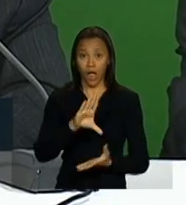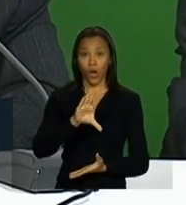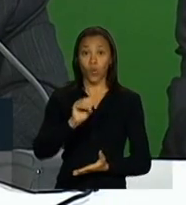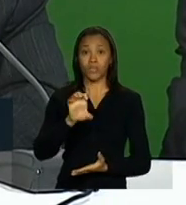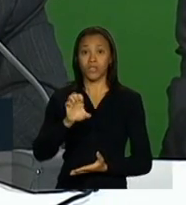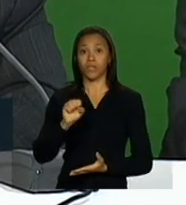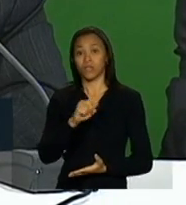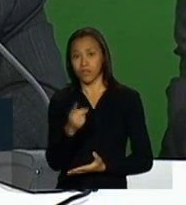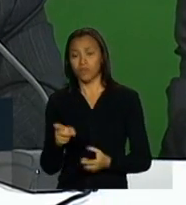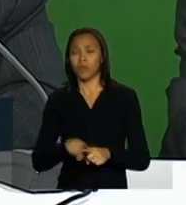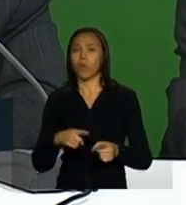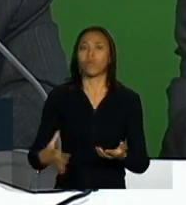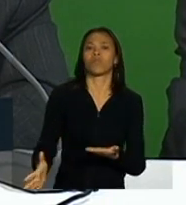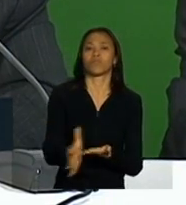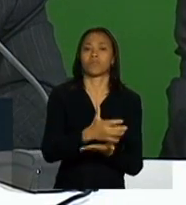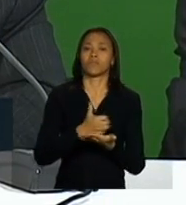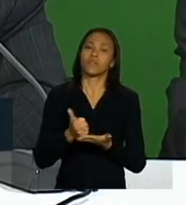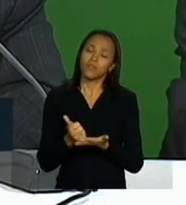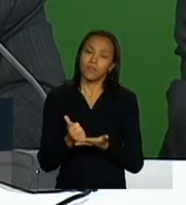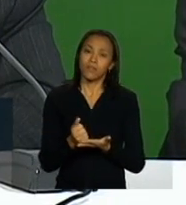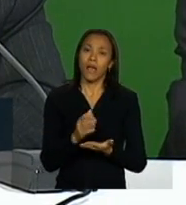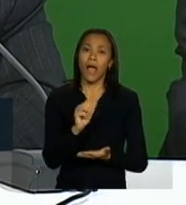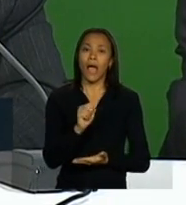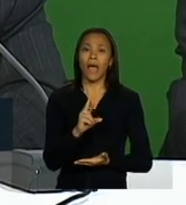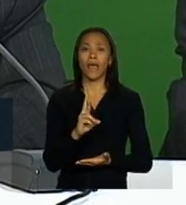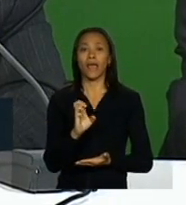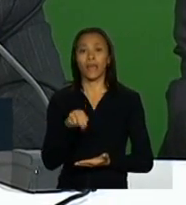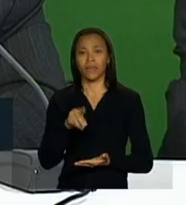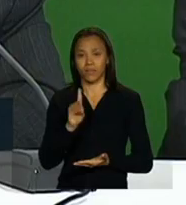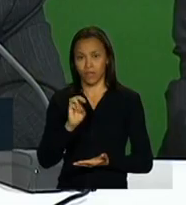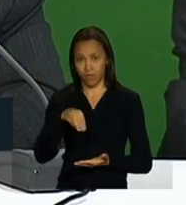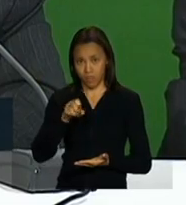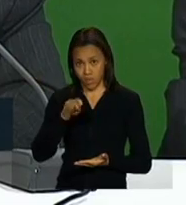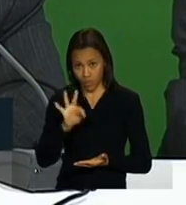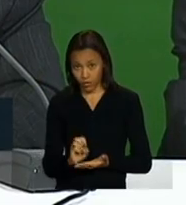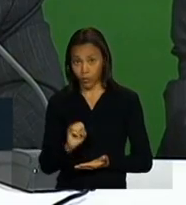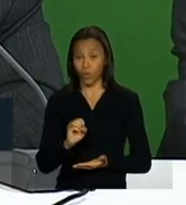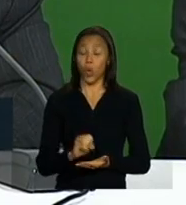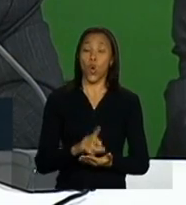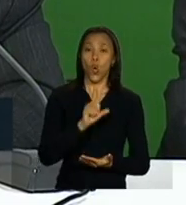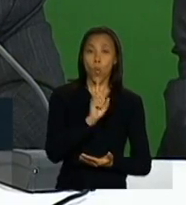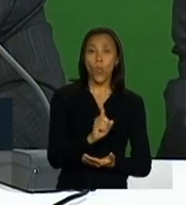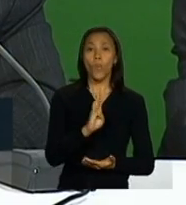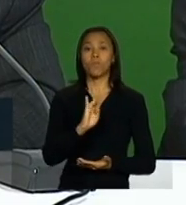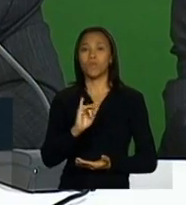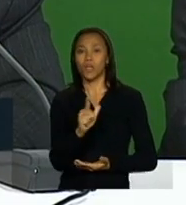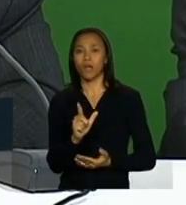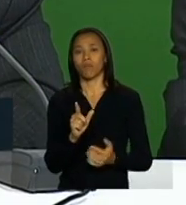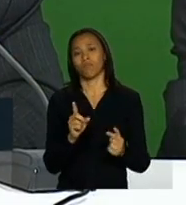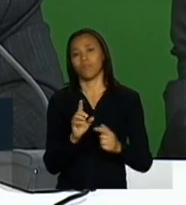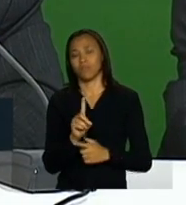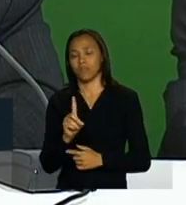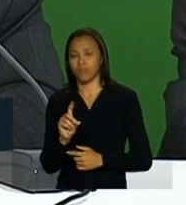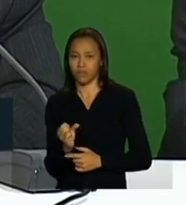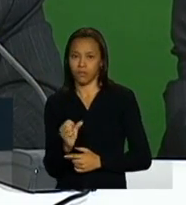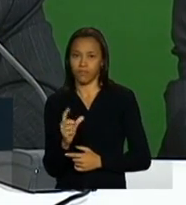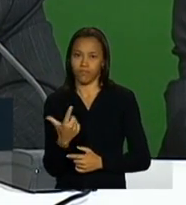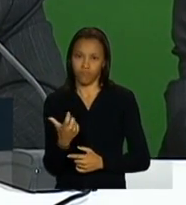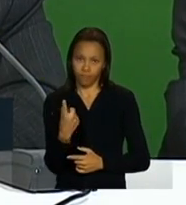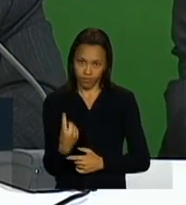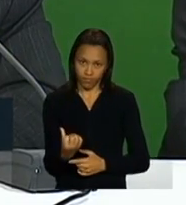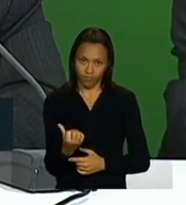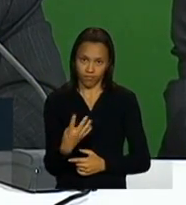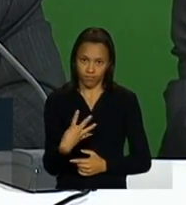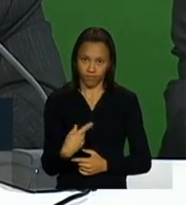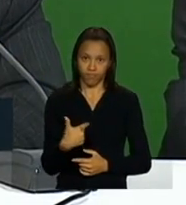arrendamentos. O Porto Sul, só corrigindo, é 1 bilhão até 14, 15 e 1 bilhão 15, 16.